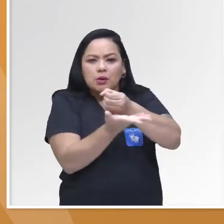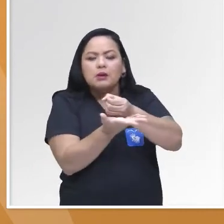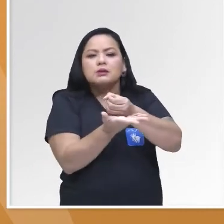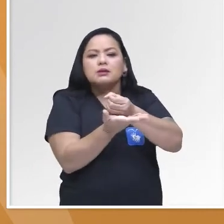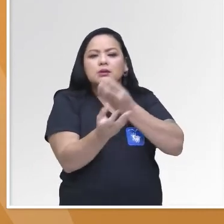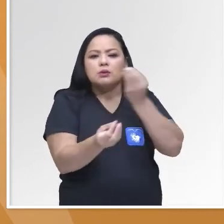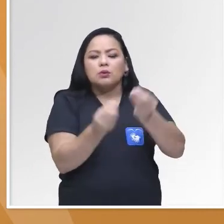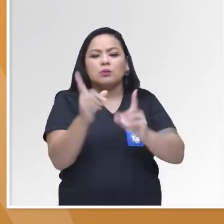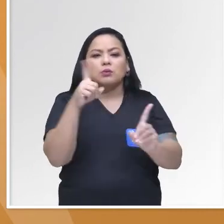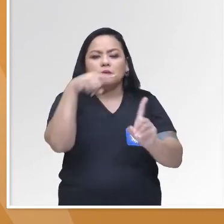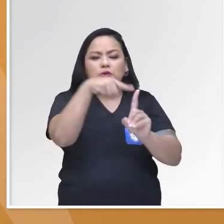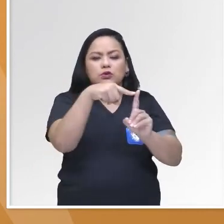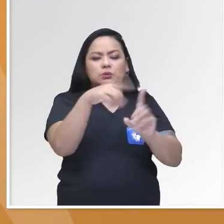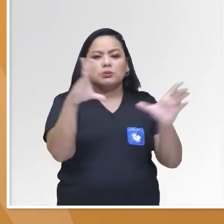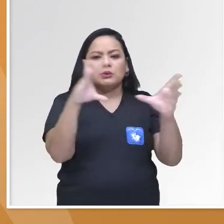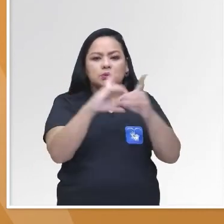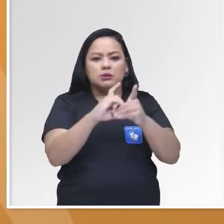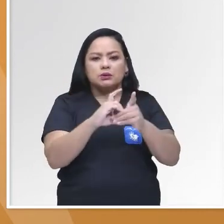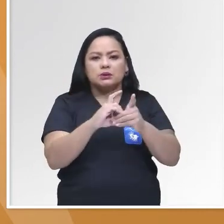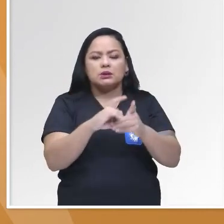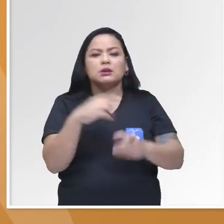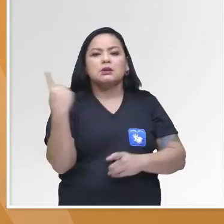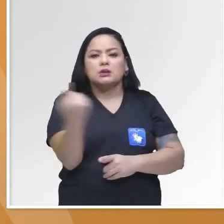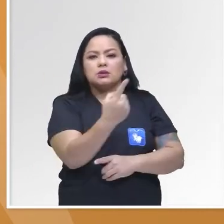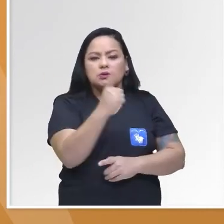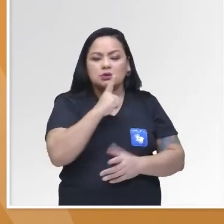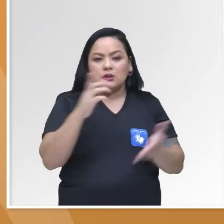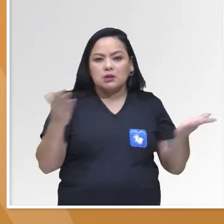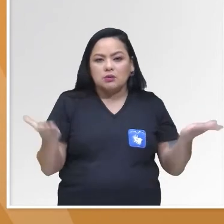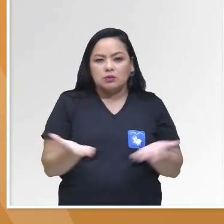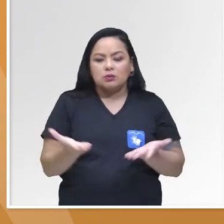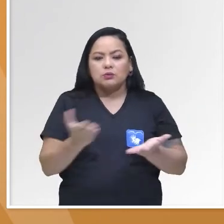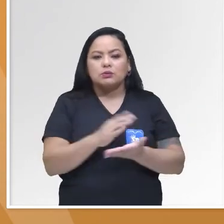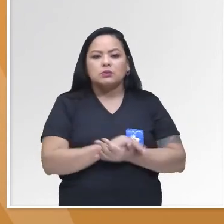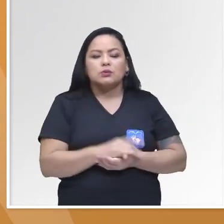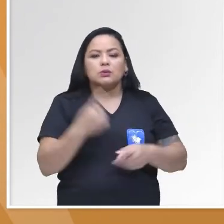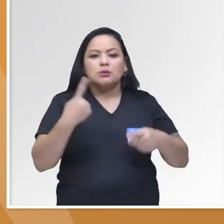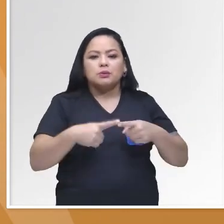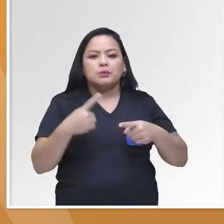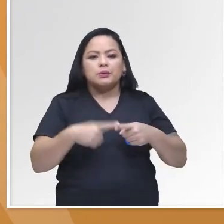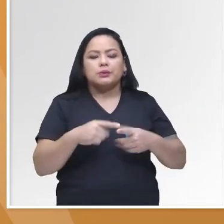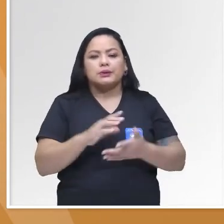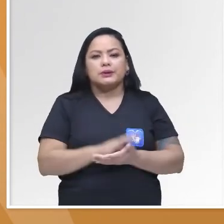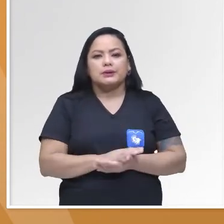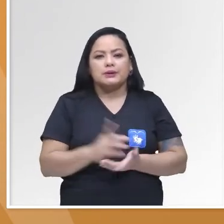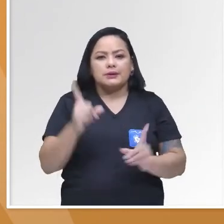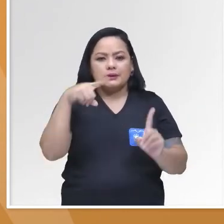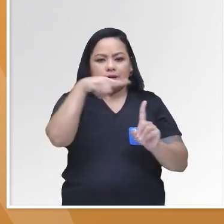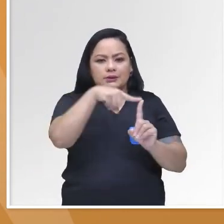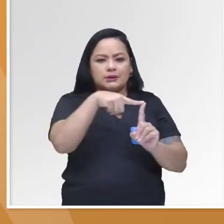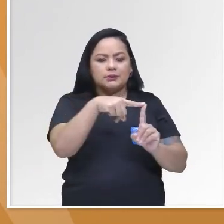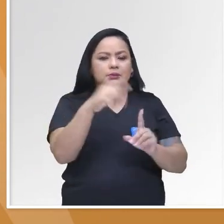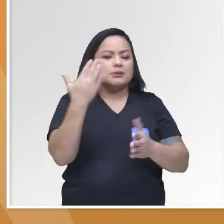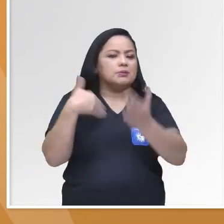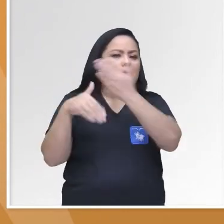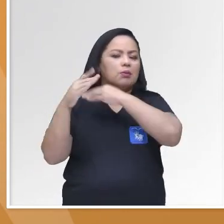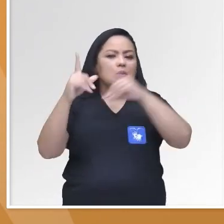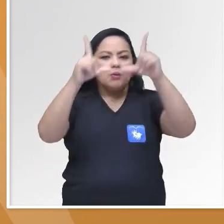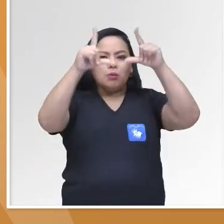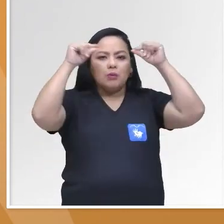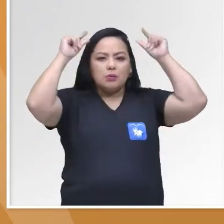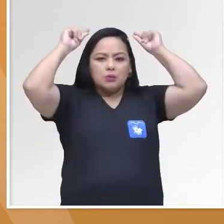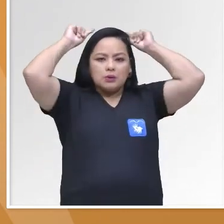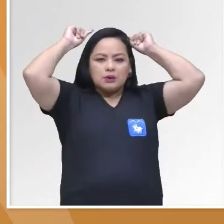para o modelo democrático que nós temos nos dias atuais. Porque este modelo, lá da Grécia